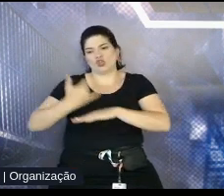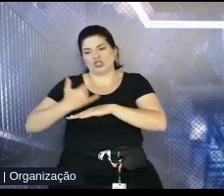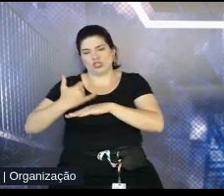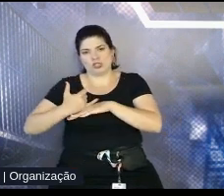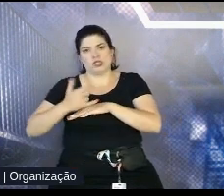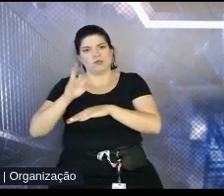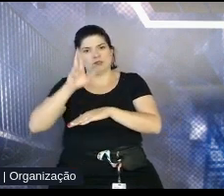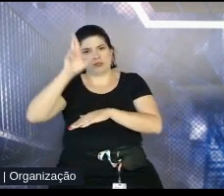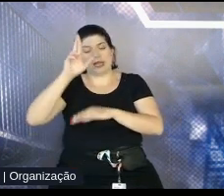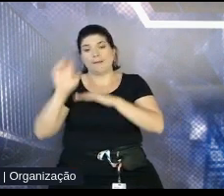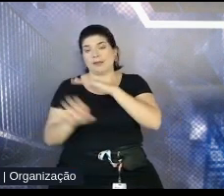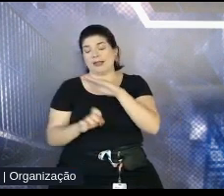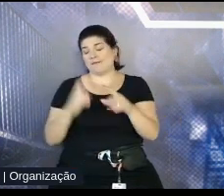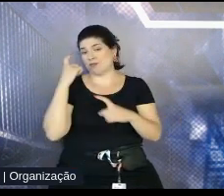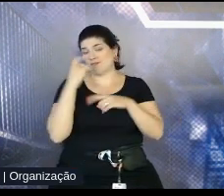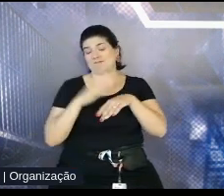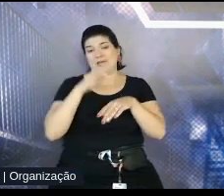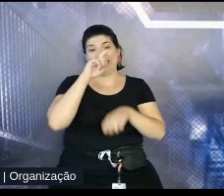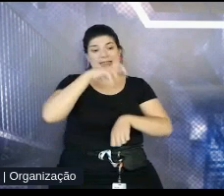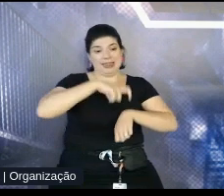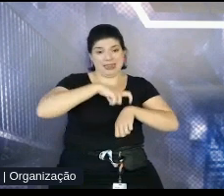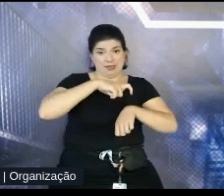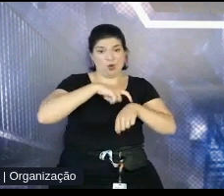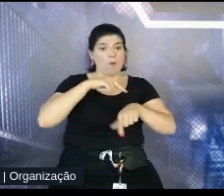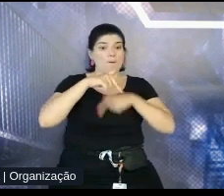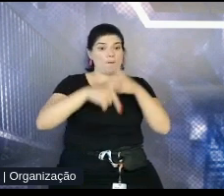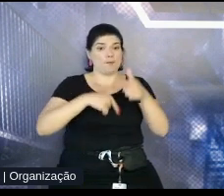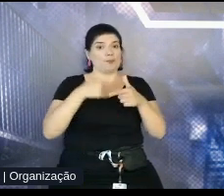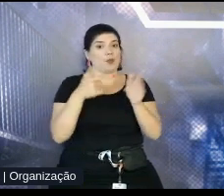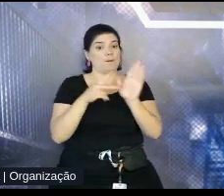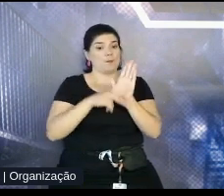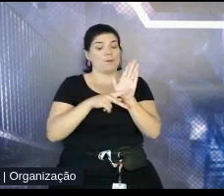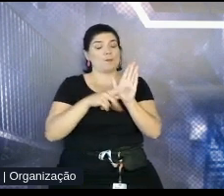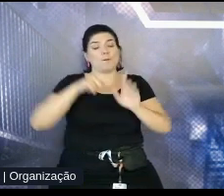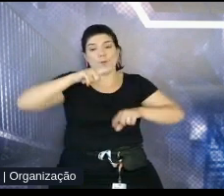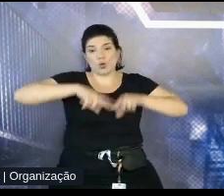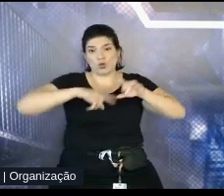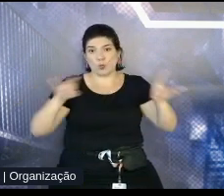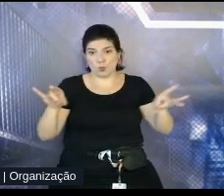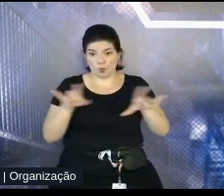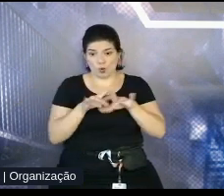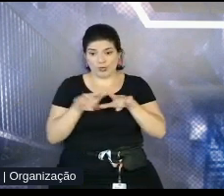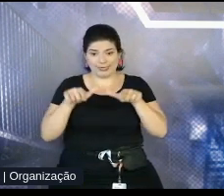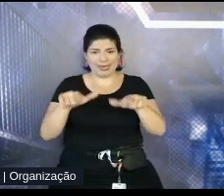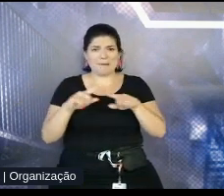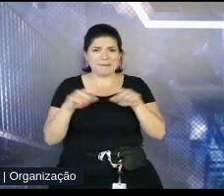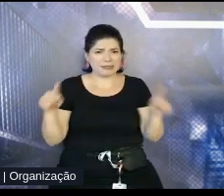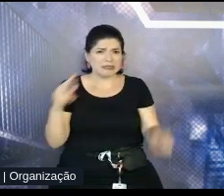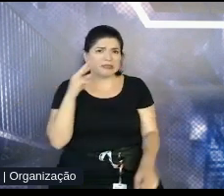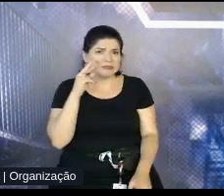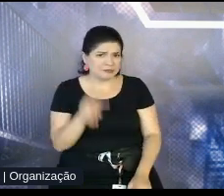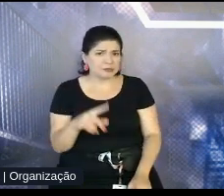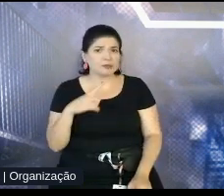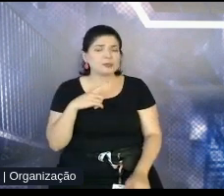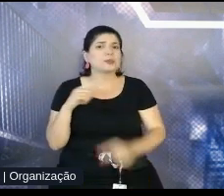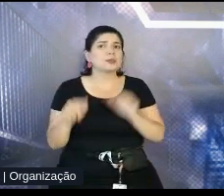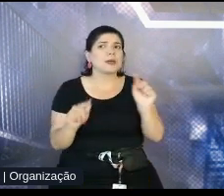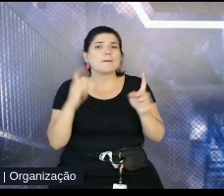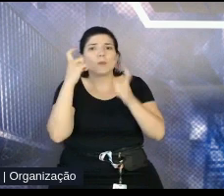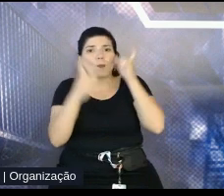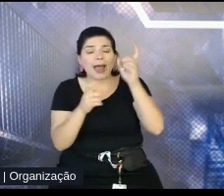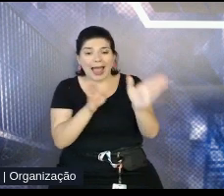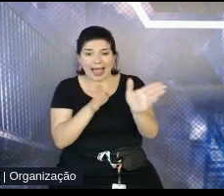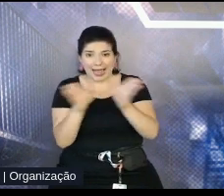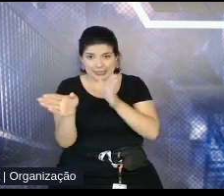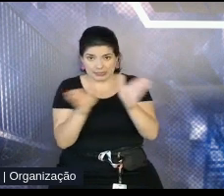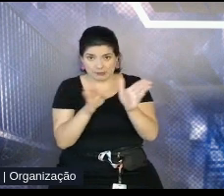com o prazo de estar entregando aquele produto ali, né? Só que a gente viu aquele respaldo. Que, olha, quando você se preocupa com acessibilidade desde